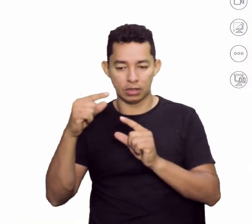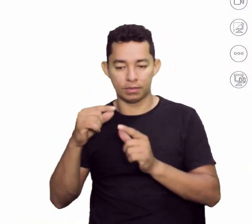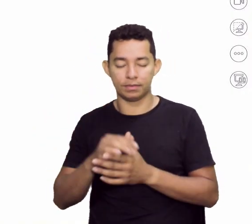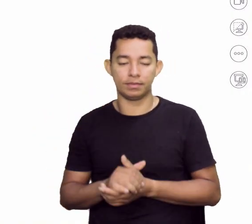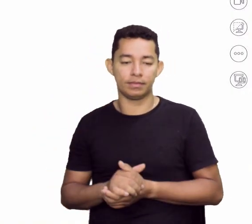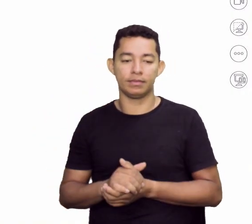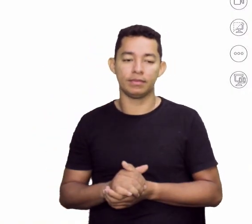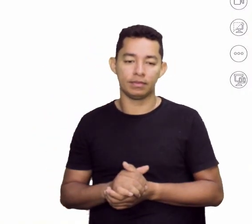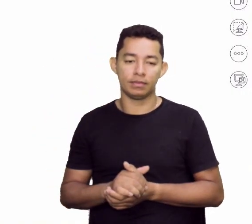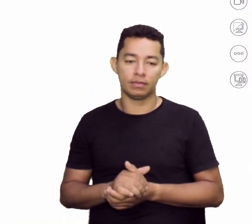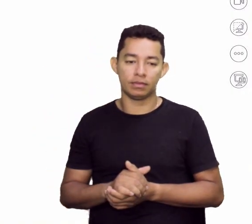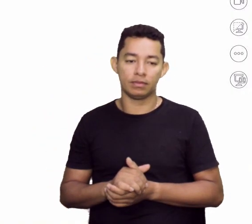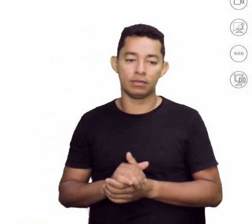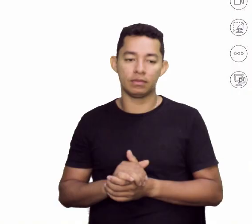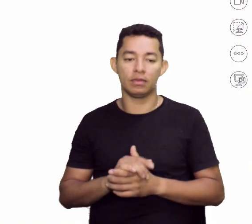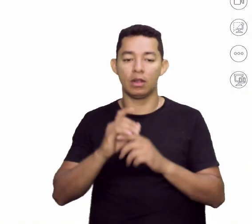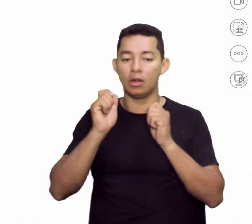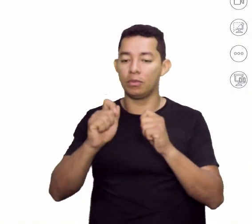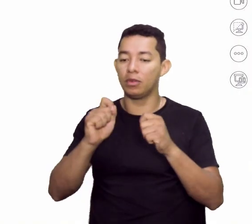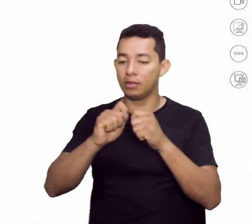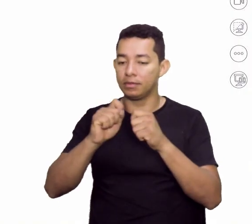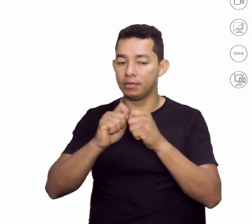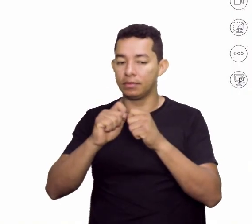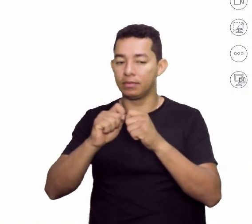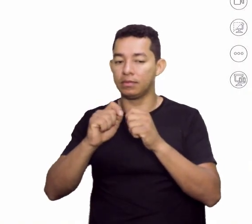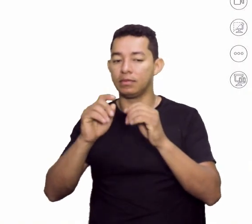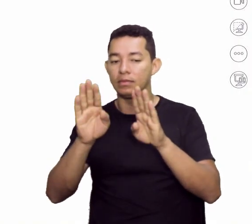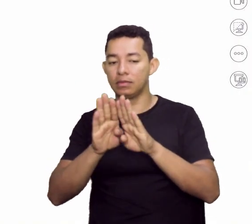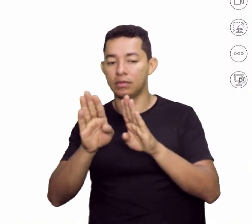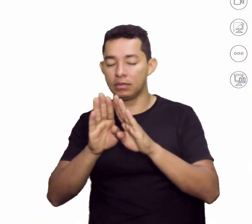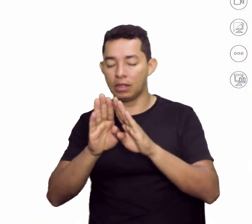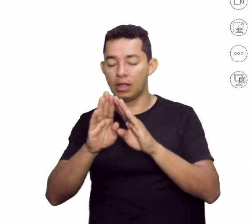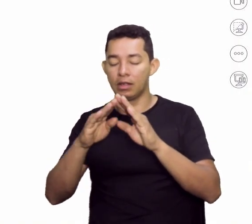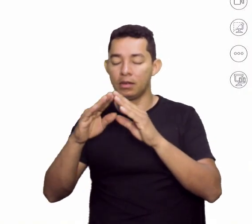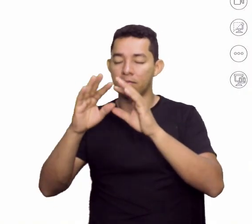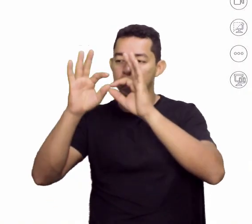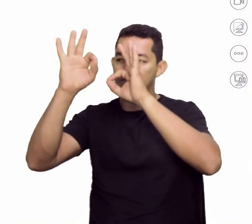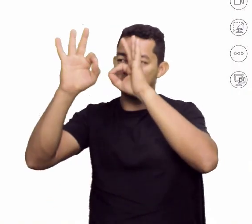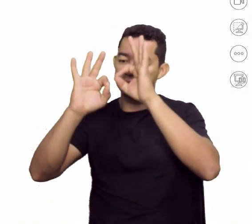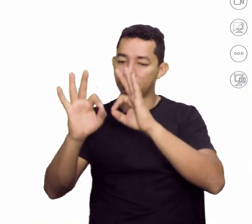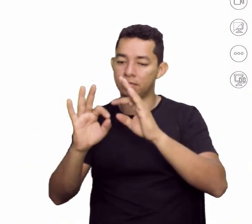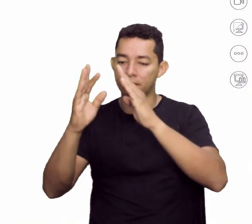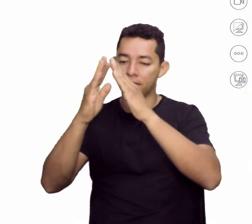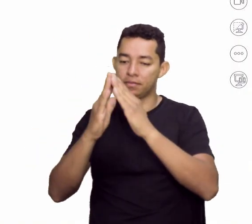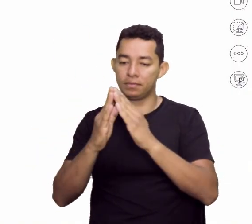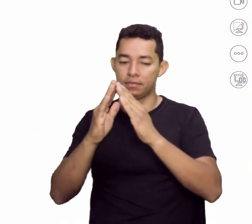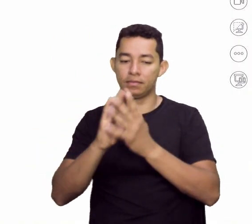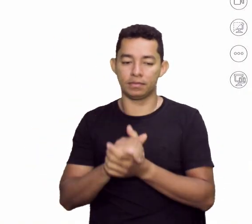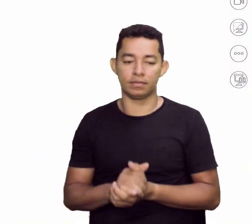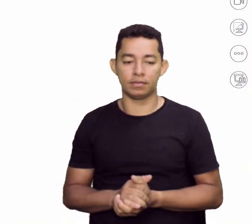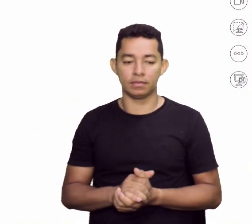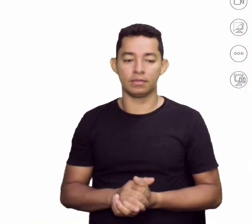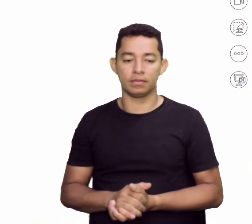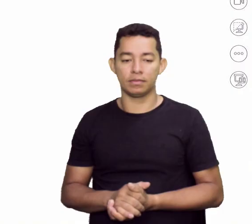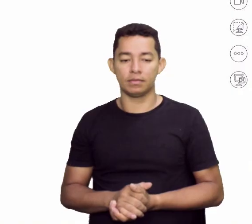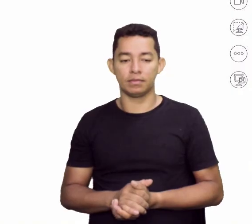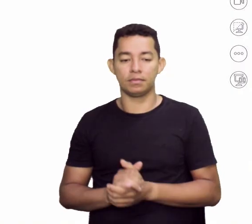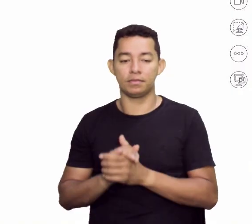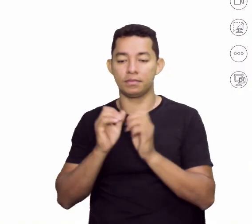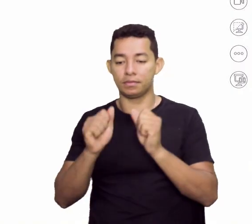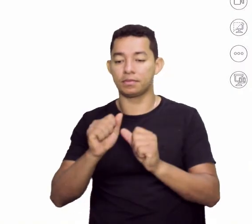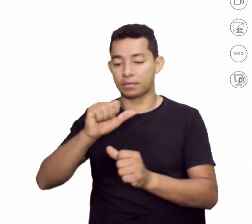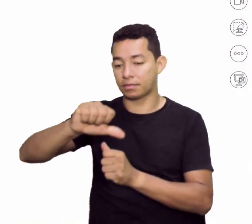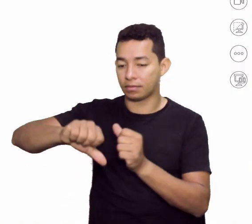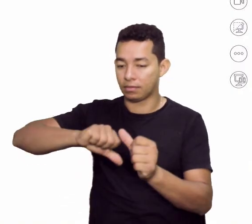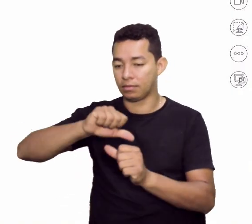fazer modelagem de pirâmides em papel ou um esquema de construção de pirâmides, tá bom? Podem